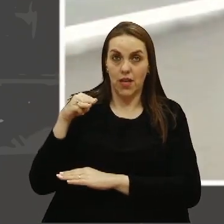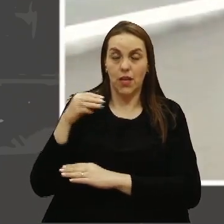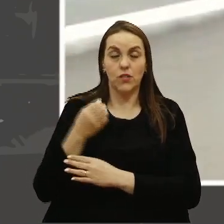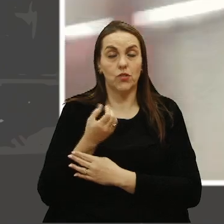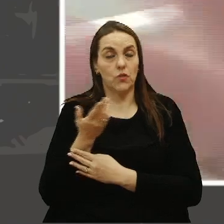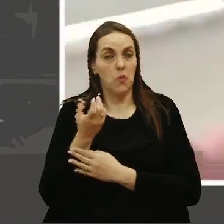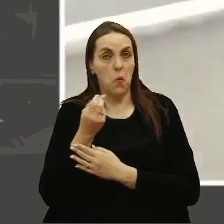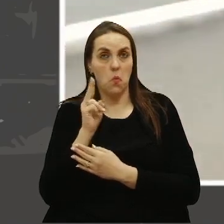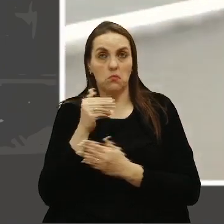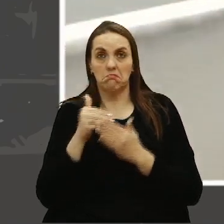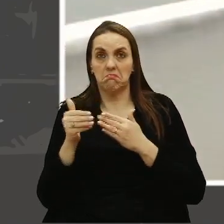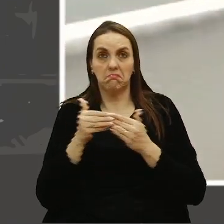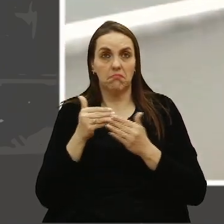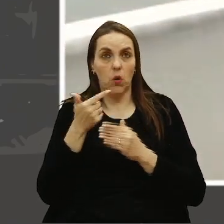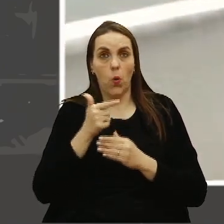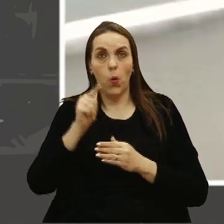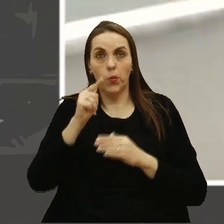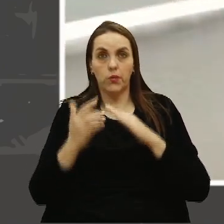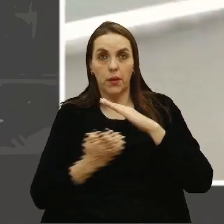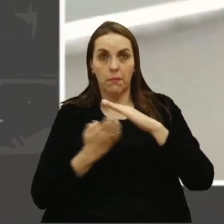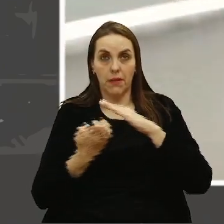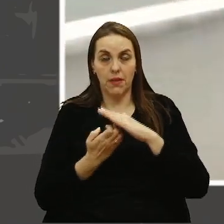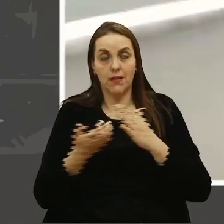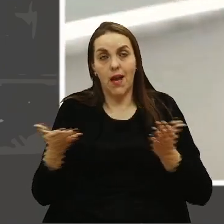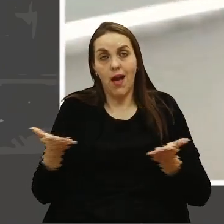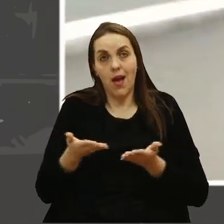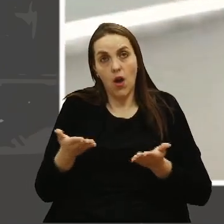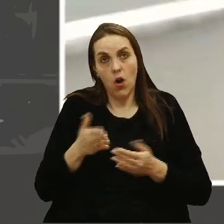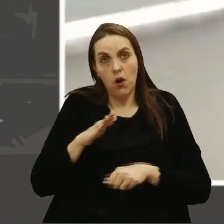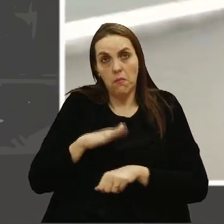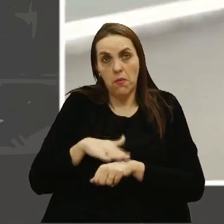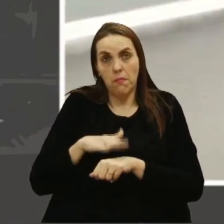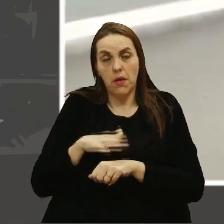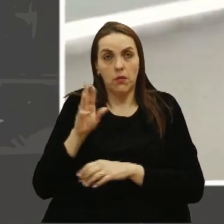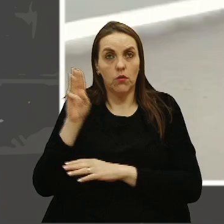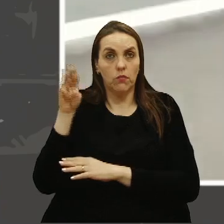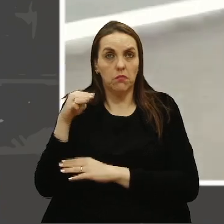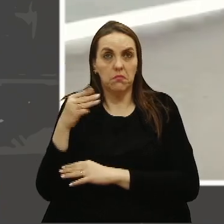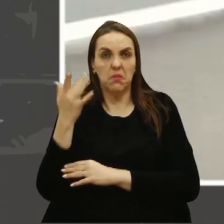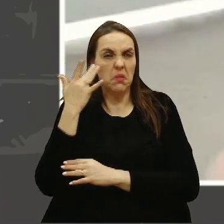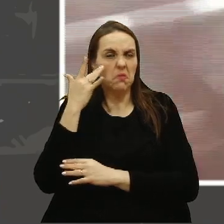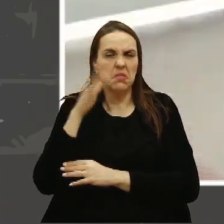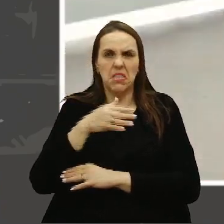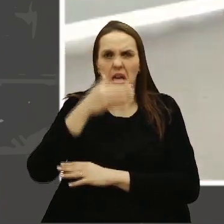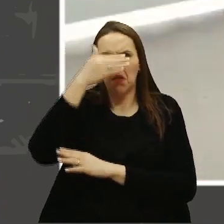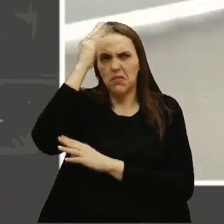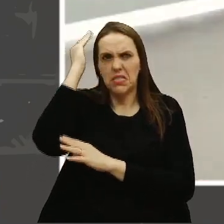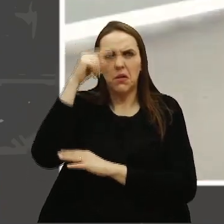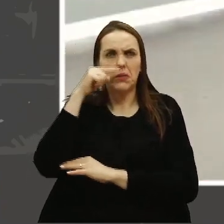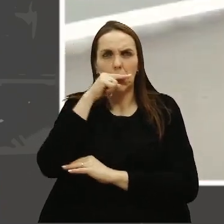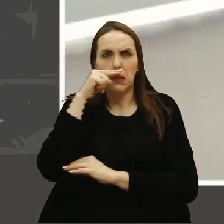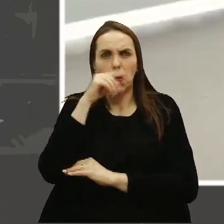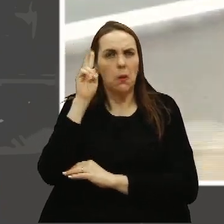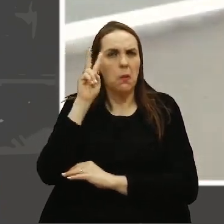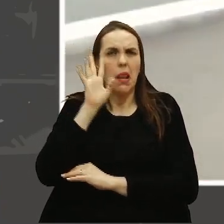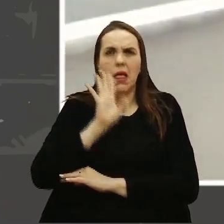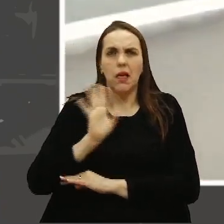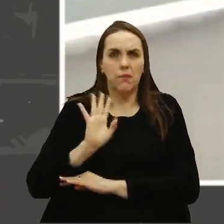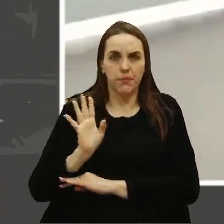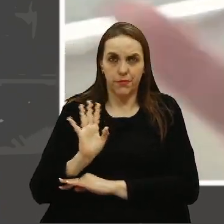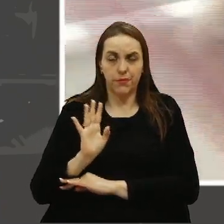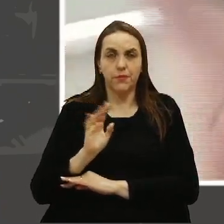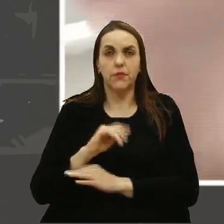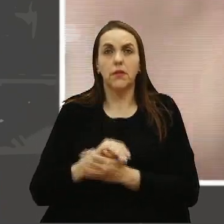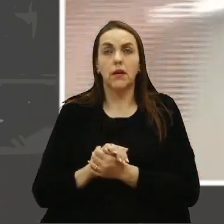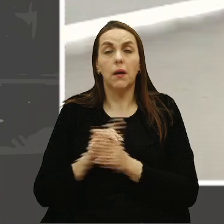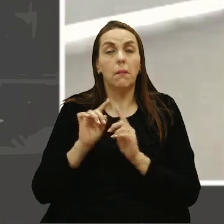que for, ela nesse momento, não sei se foi o governo seu, Sartori, não lembro agora,